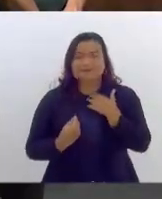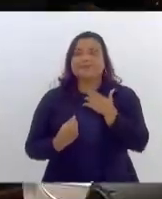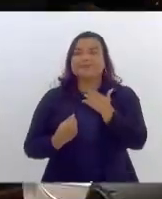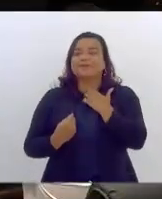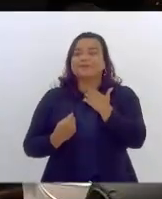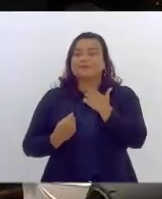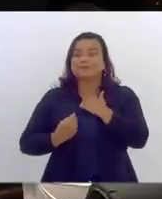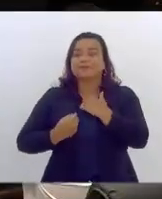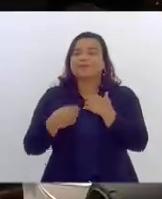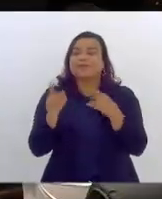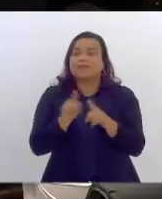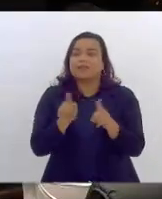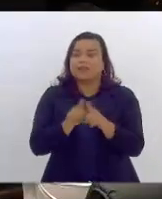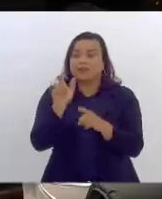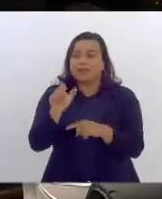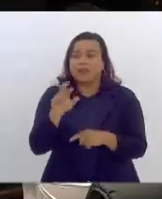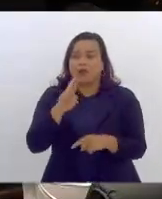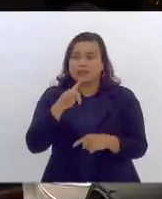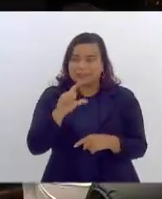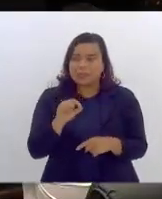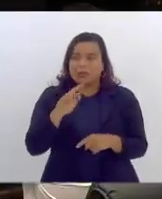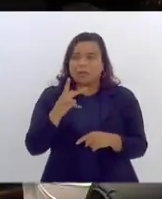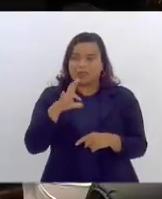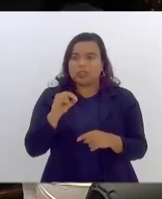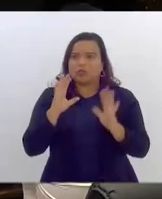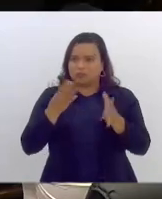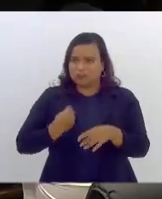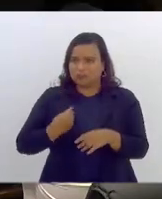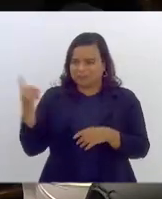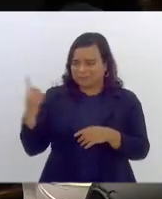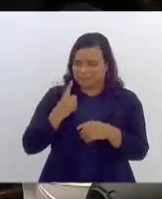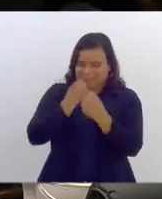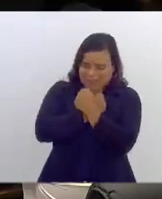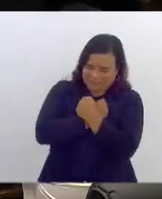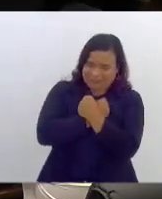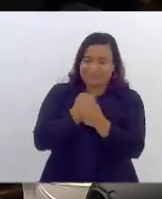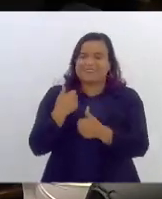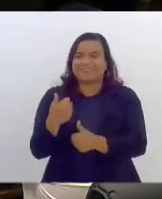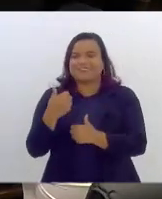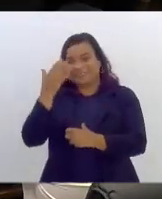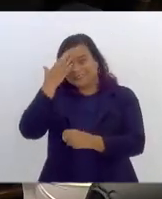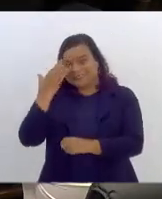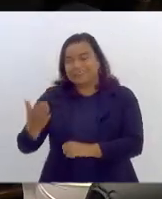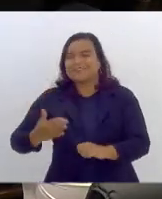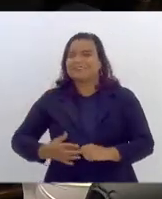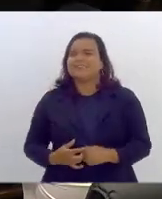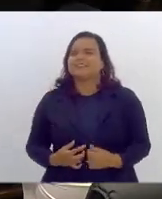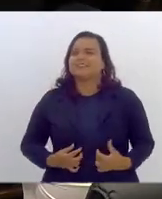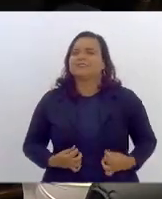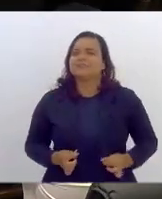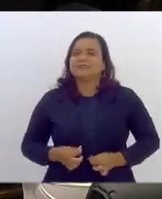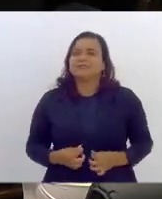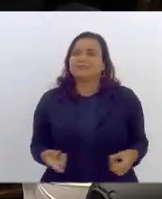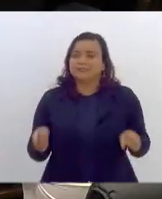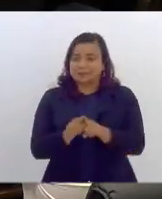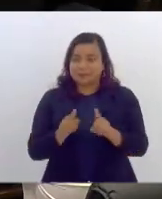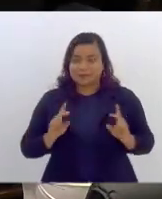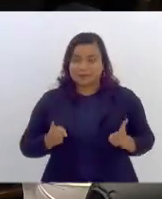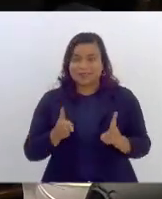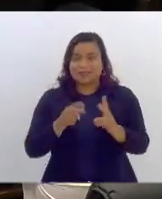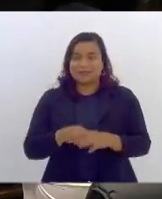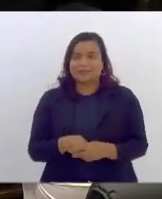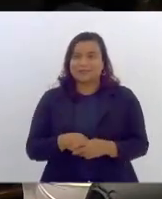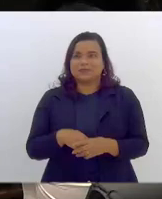querido Rodrigo Pacheco já esteve por aqui, já nos deu um abraço, mas agradecer aí pela parceria de sempre. Bom,